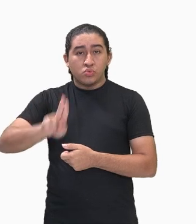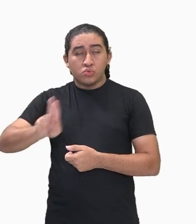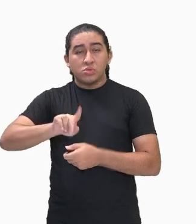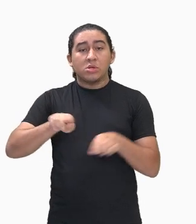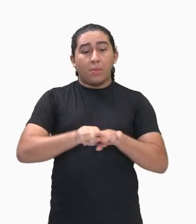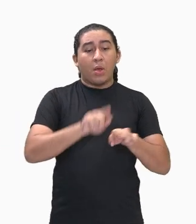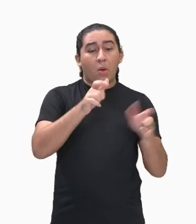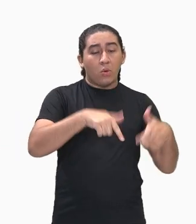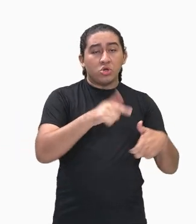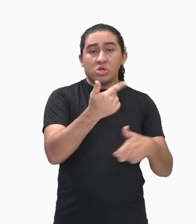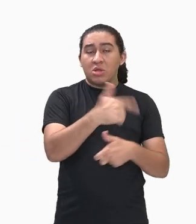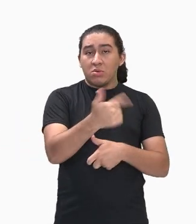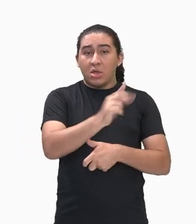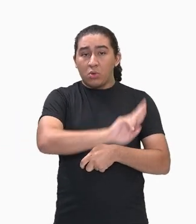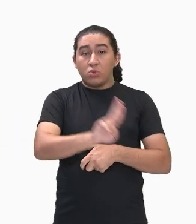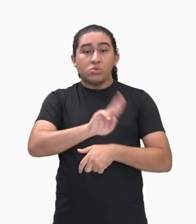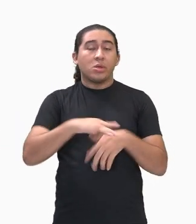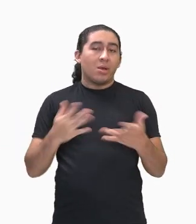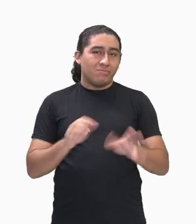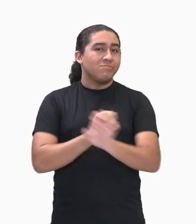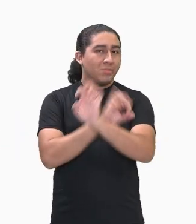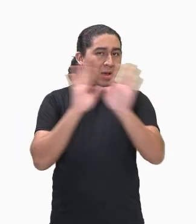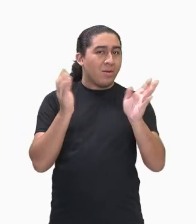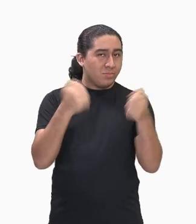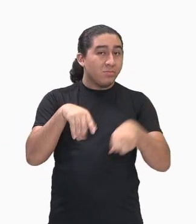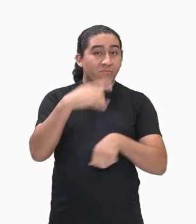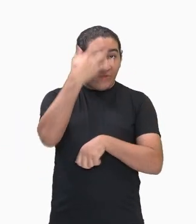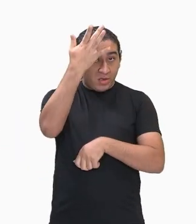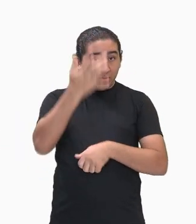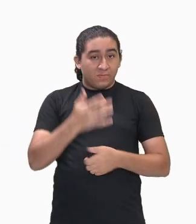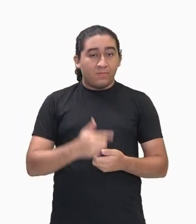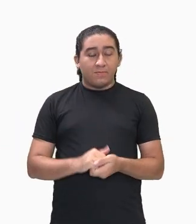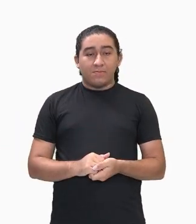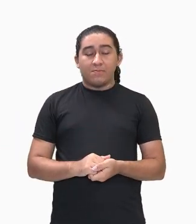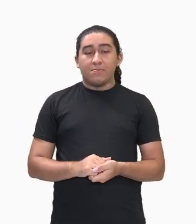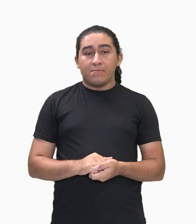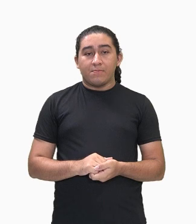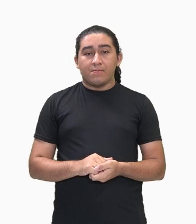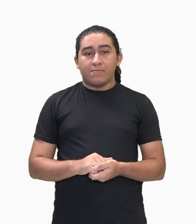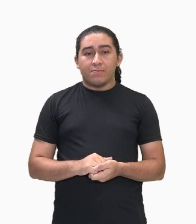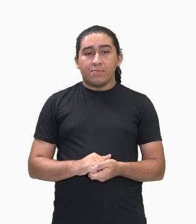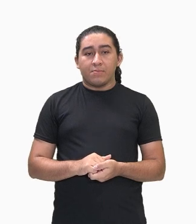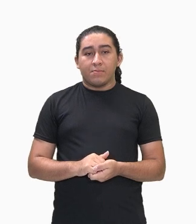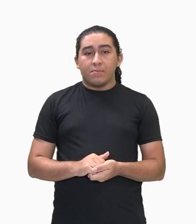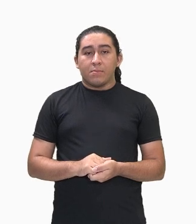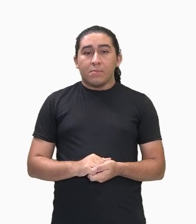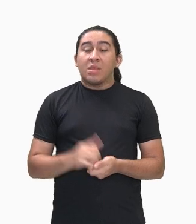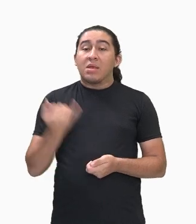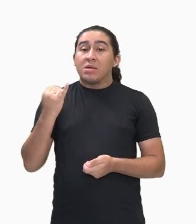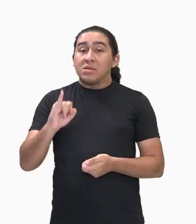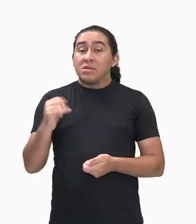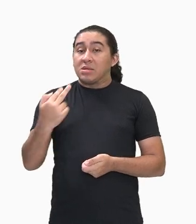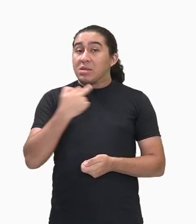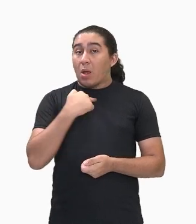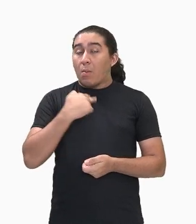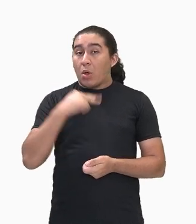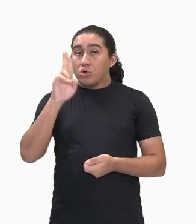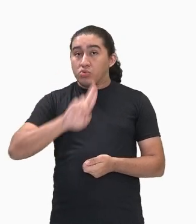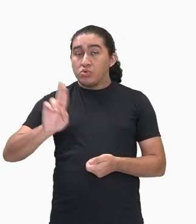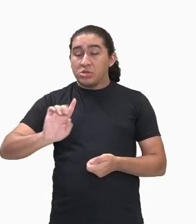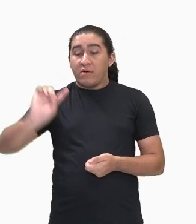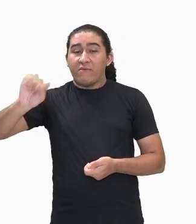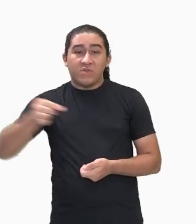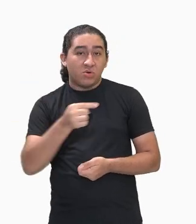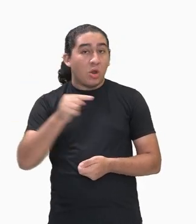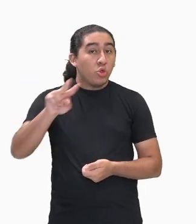vírgula, aí sim fica mais fácil. Quando é que você não vai usar vírgula